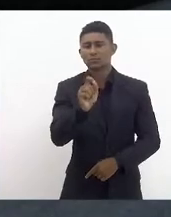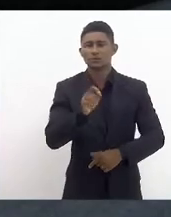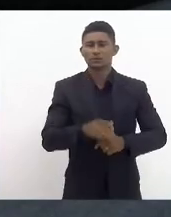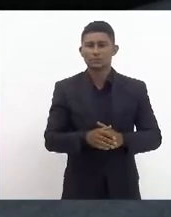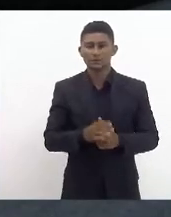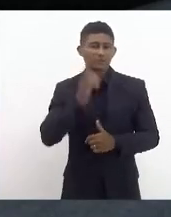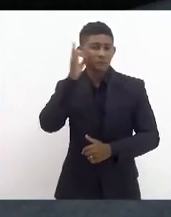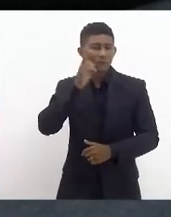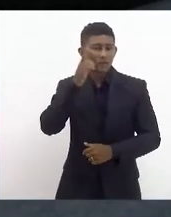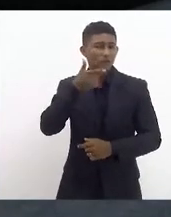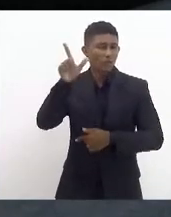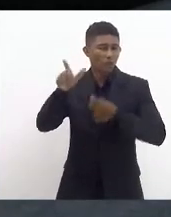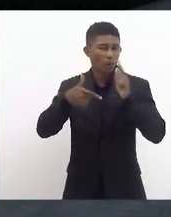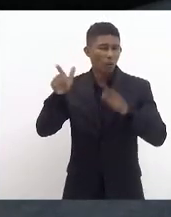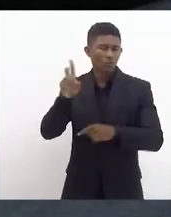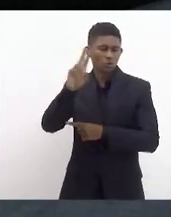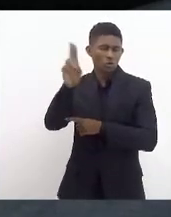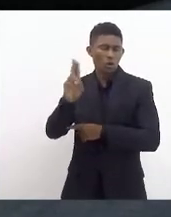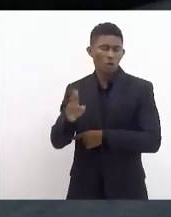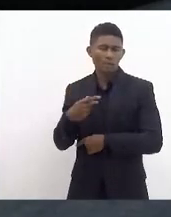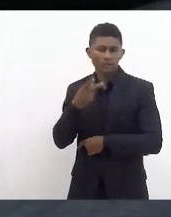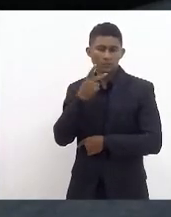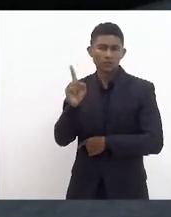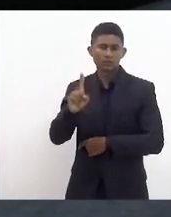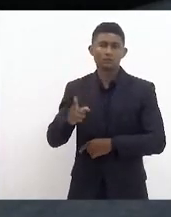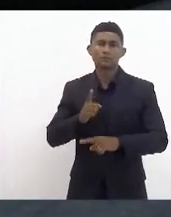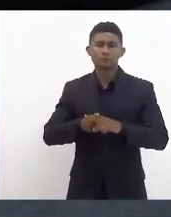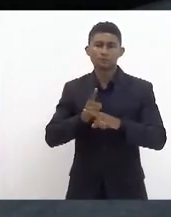eu não vou nem citar o nome, porque é um